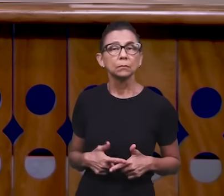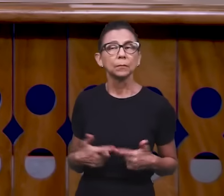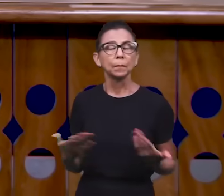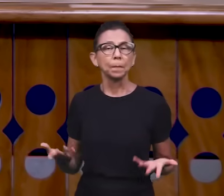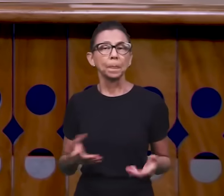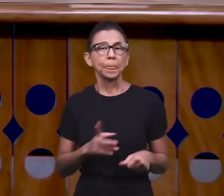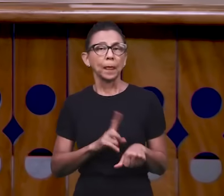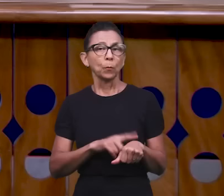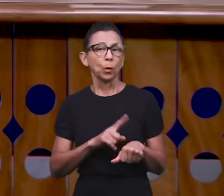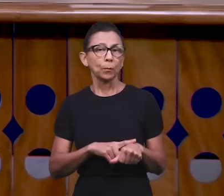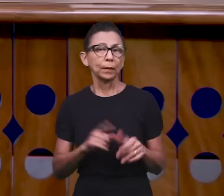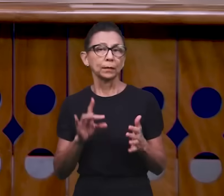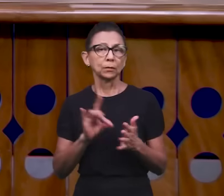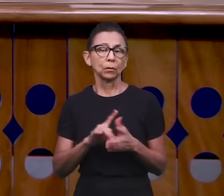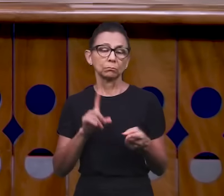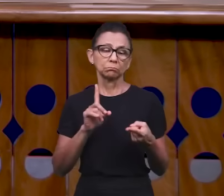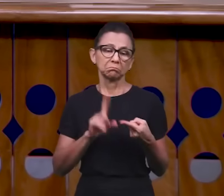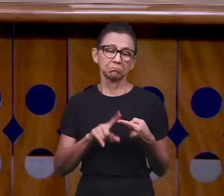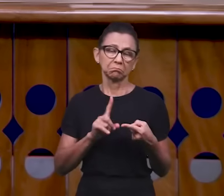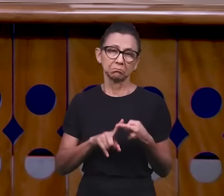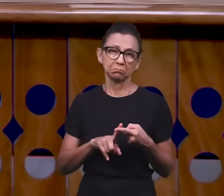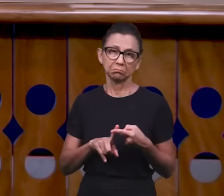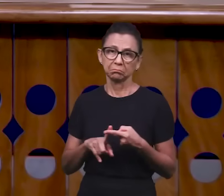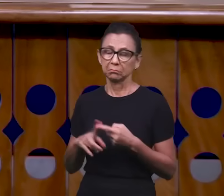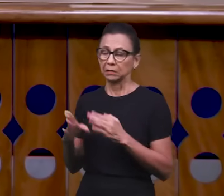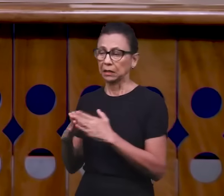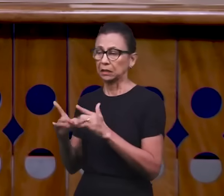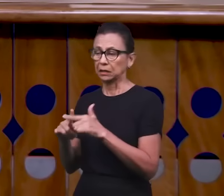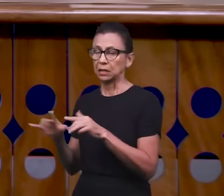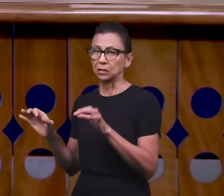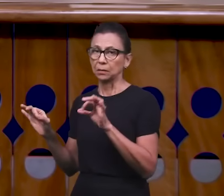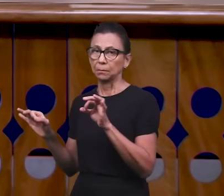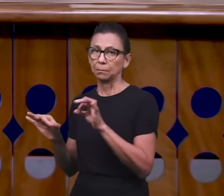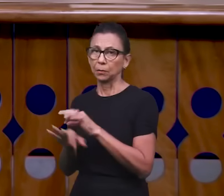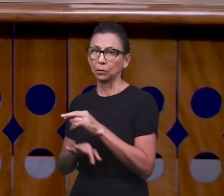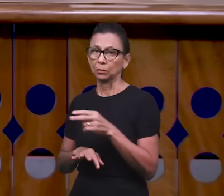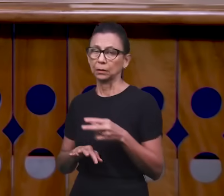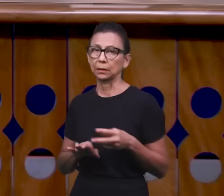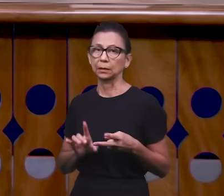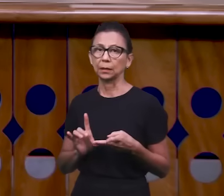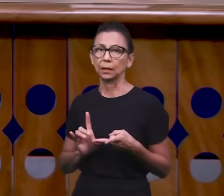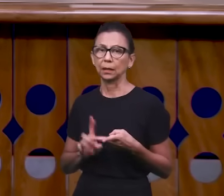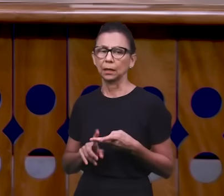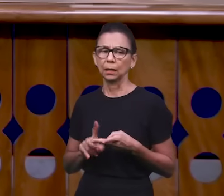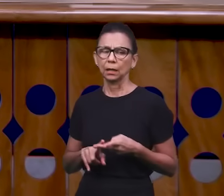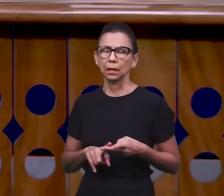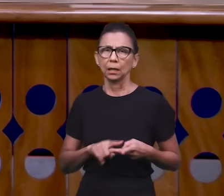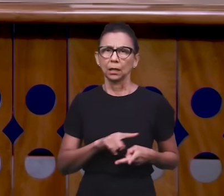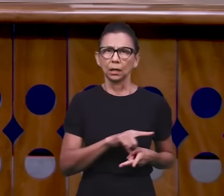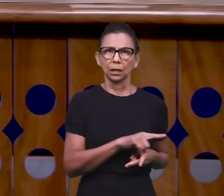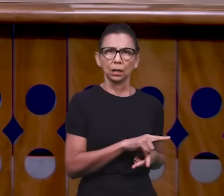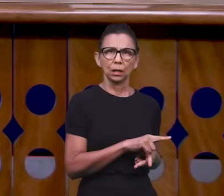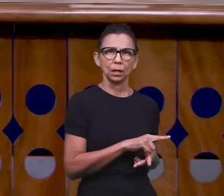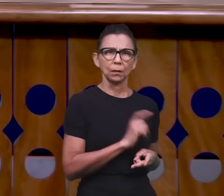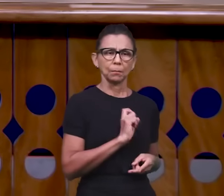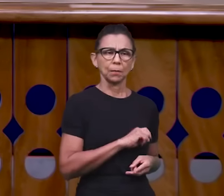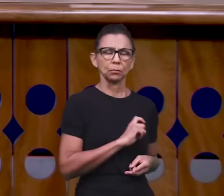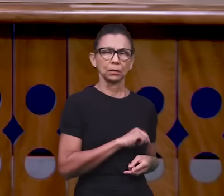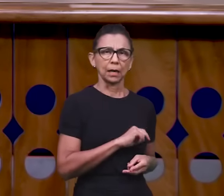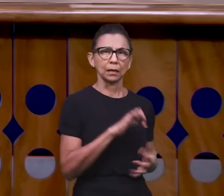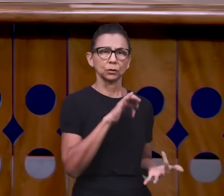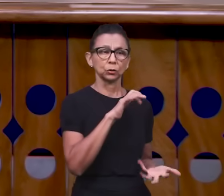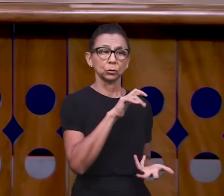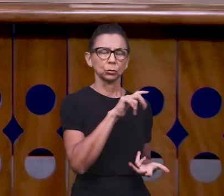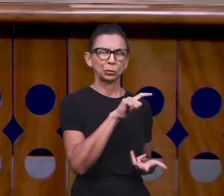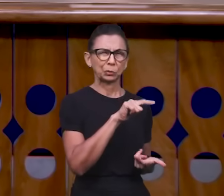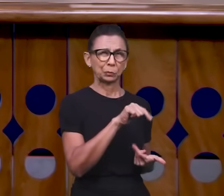estamos vivendo, primeiro, a seara está madura. Segundo, A malícia do mundo é muito grande.